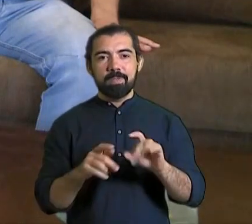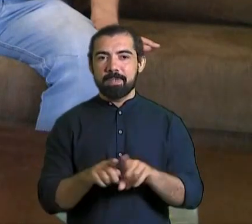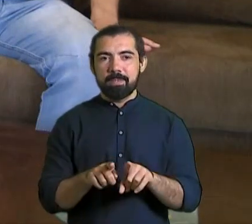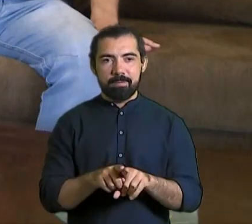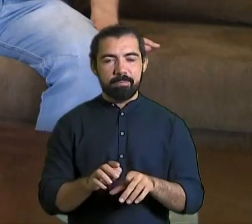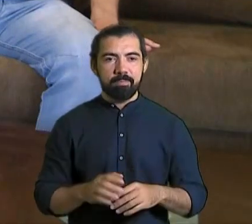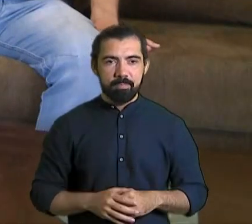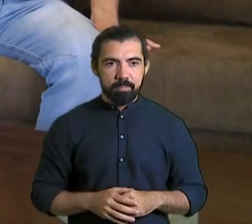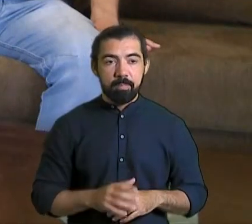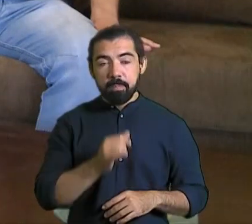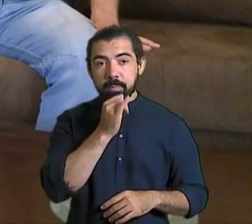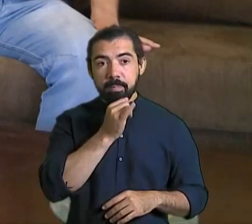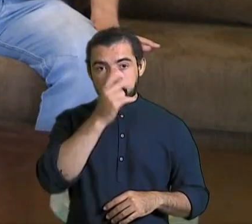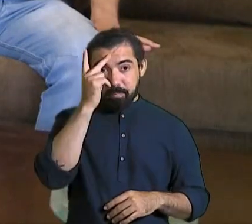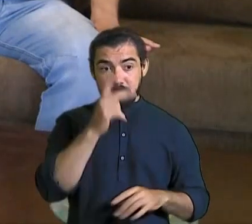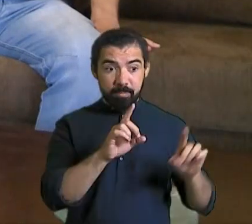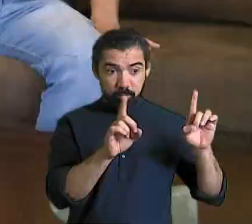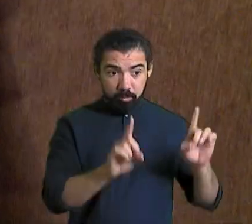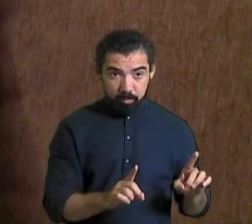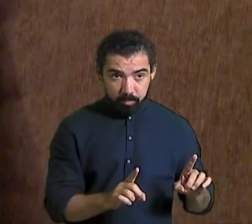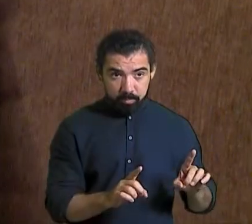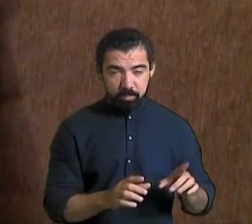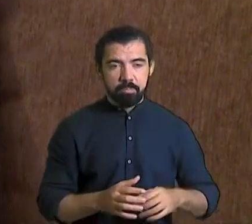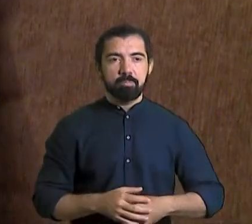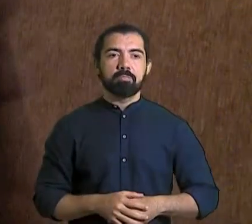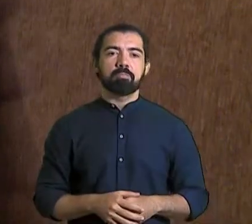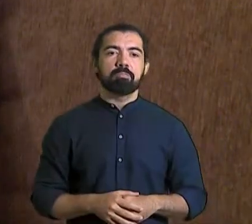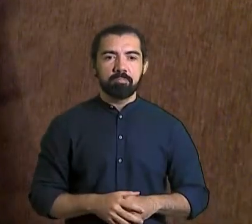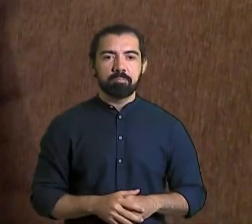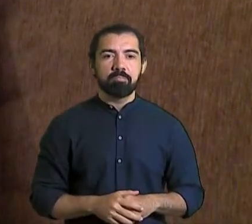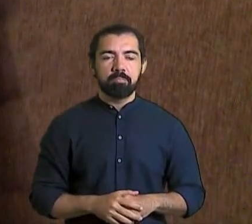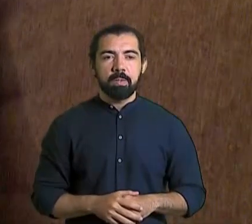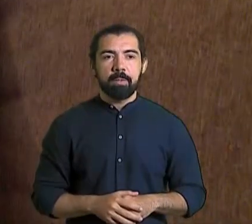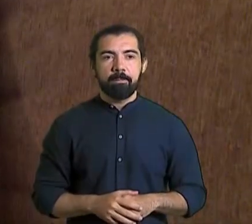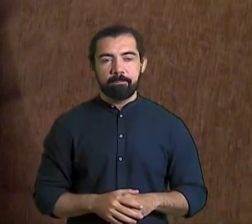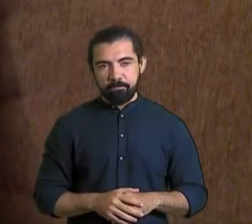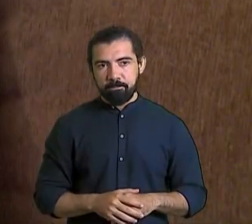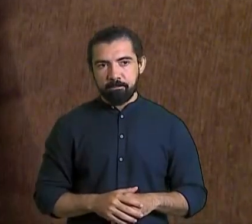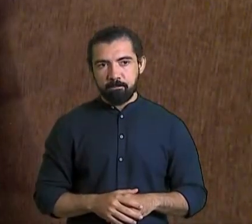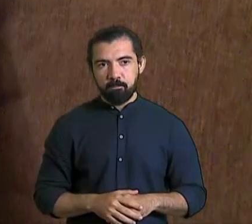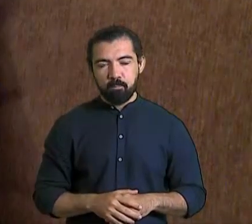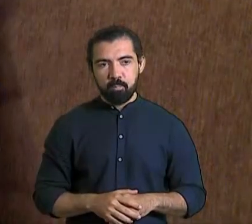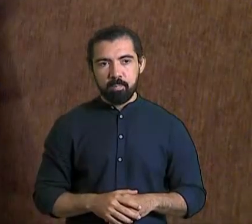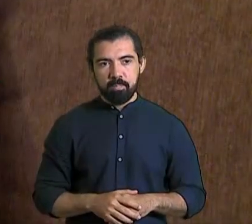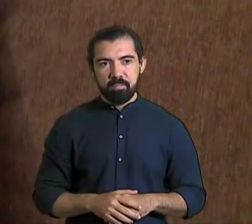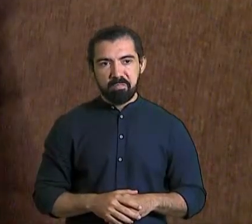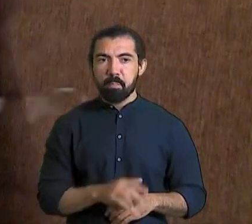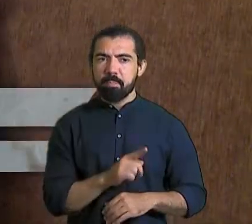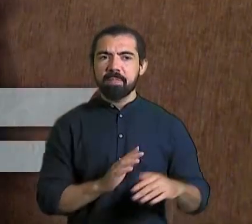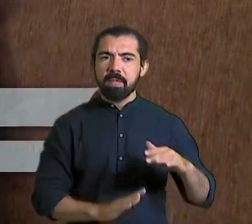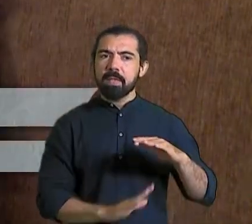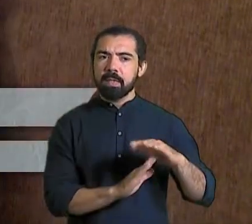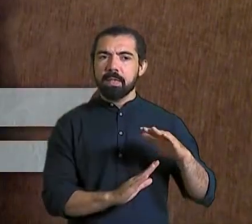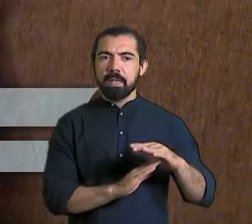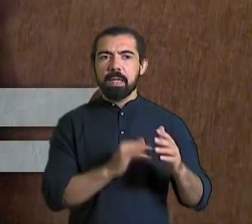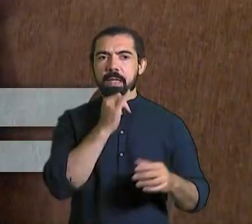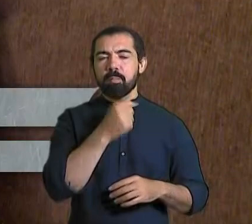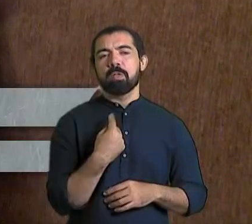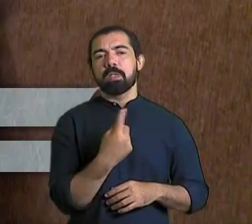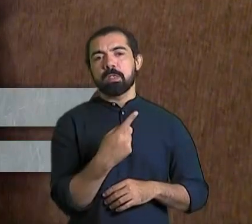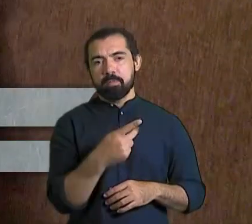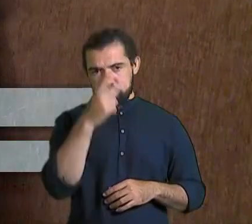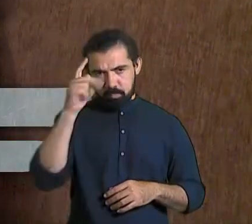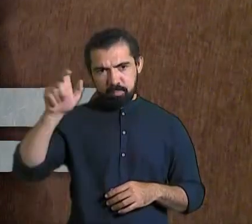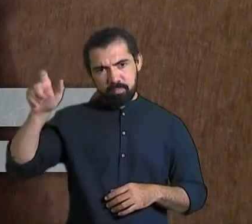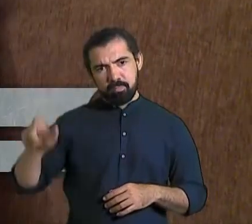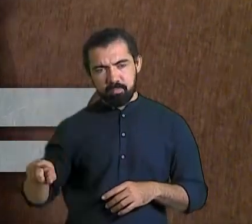O vínculo é a pessoa com deficiência, porque isso limita muito o ir e vir dessa